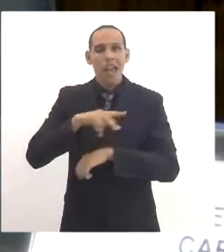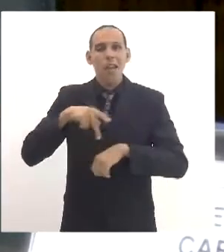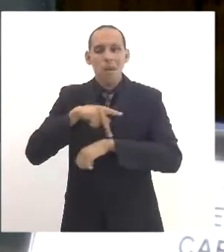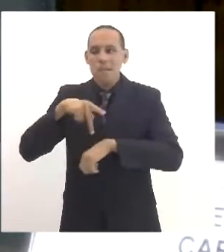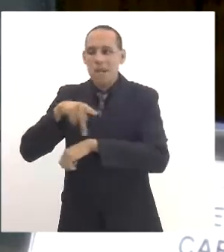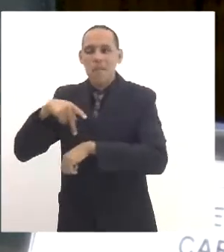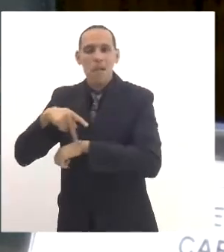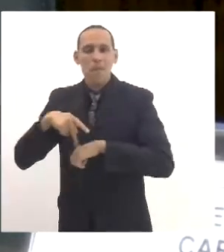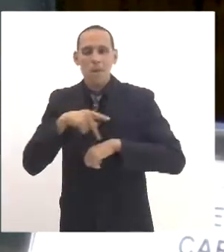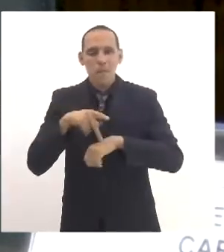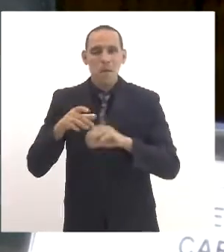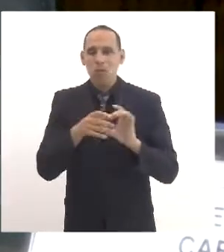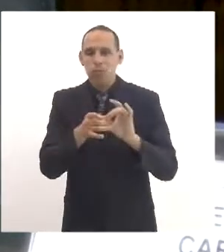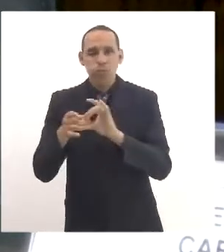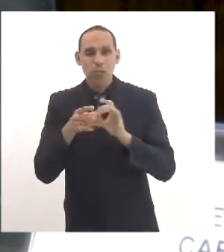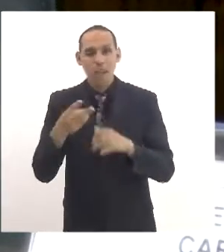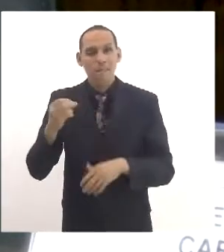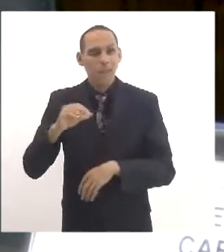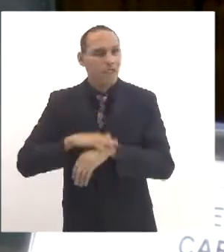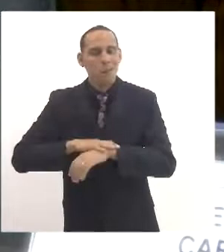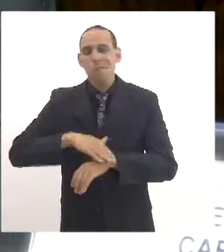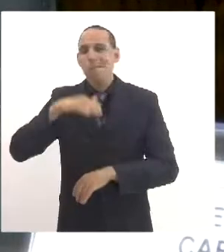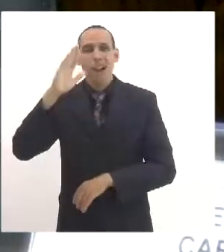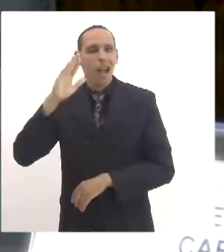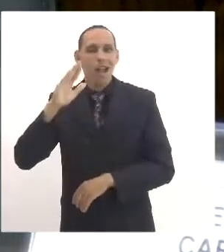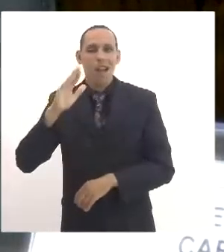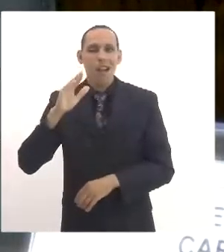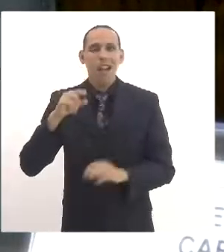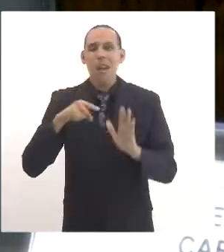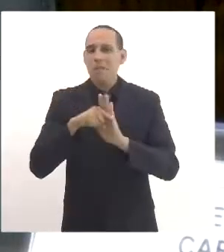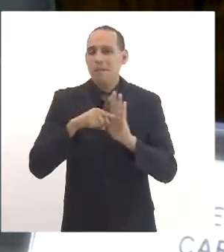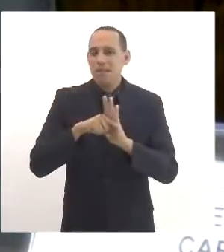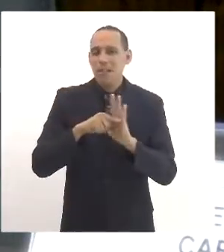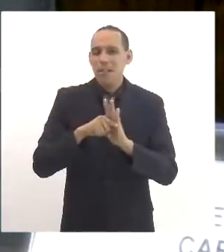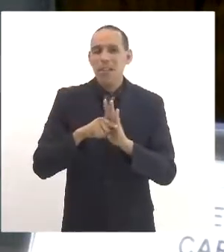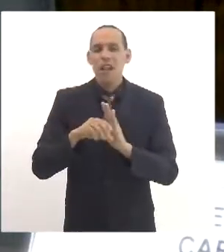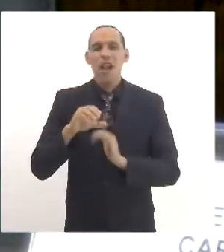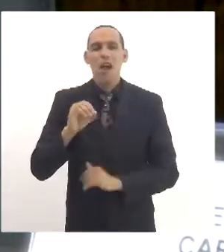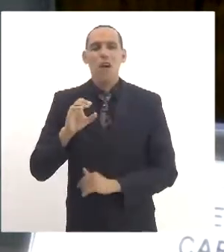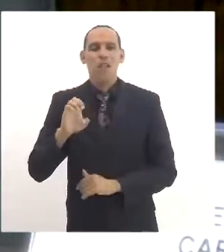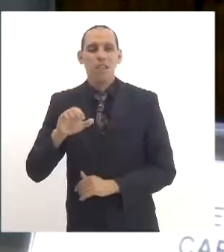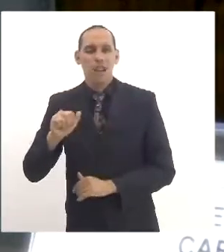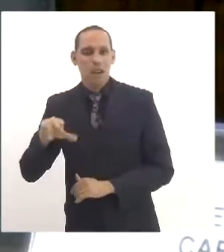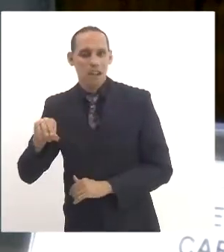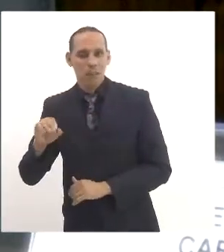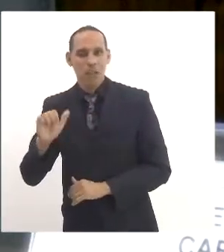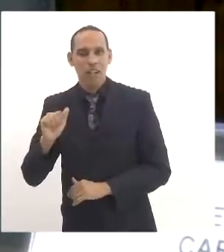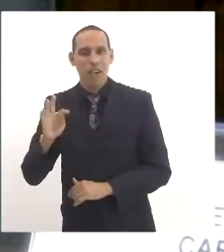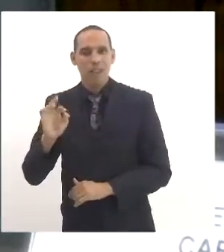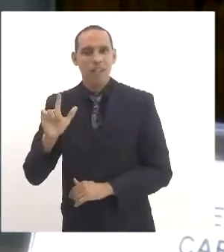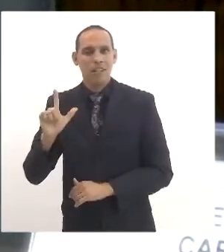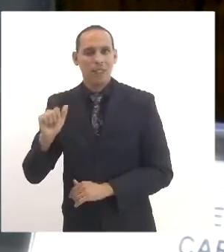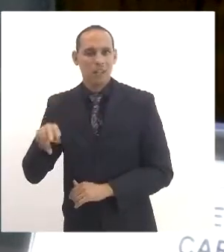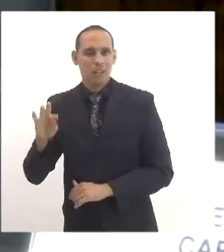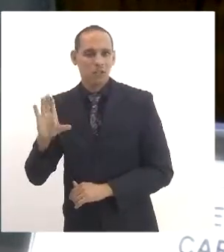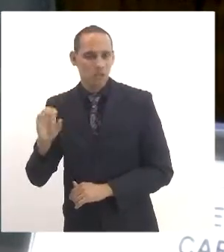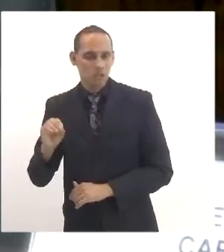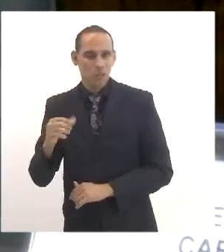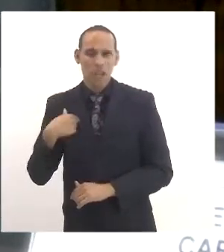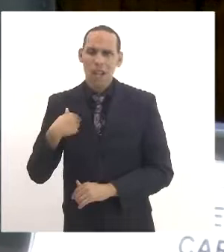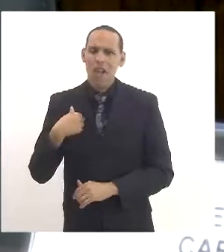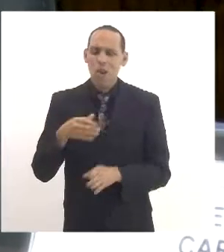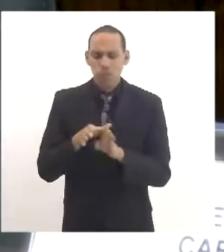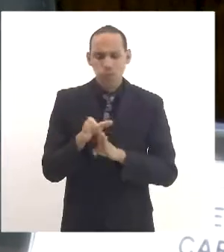pesquisas hoje de mais de 20 países em temas ligados ao Oceano Atlântico, iniciativa com a qual eu tive a honra de colaborar como